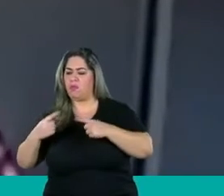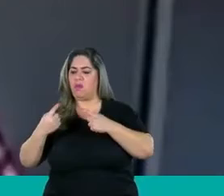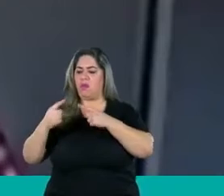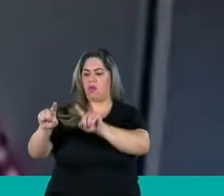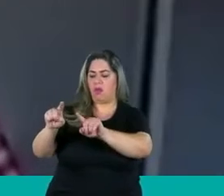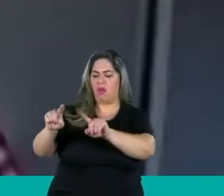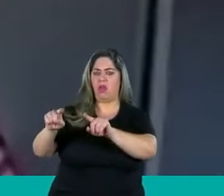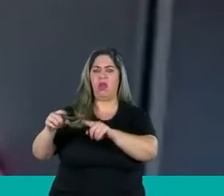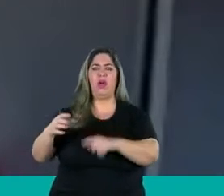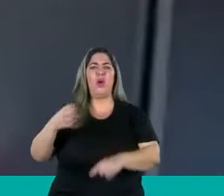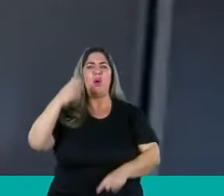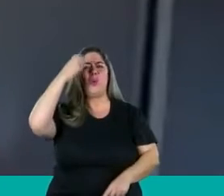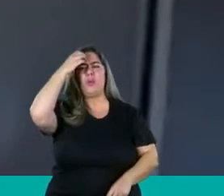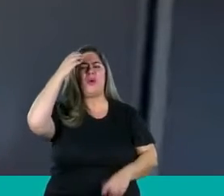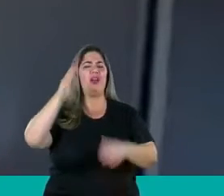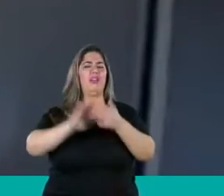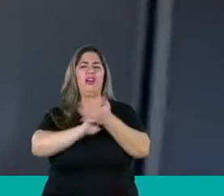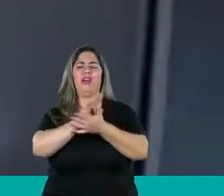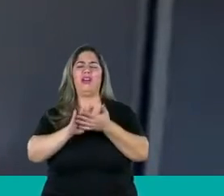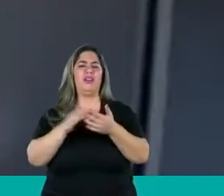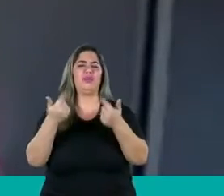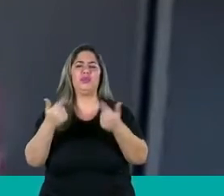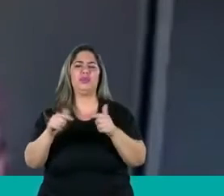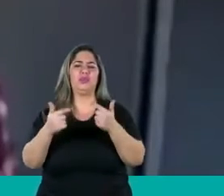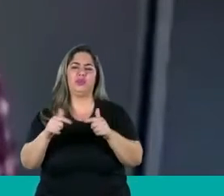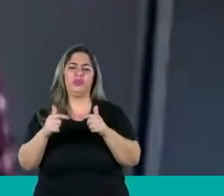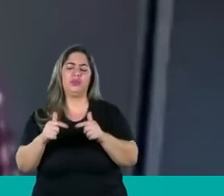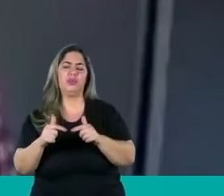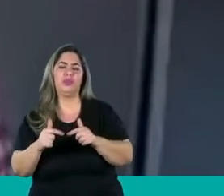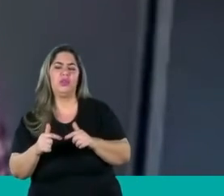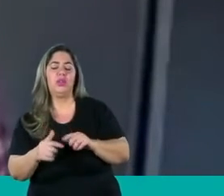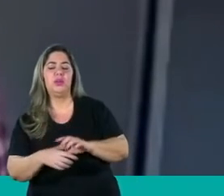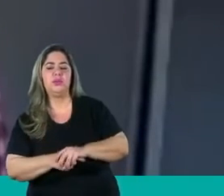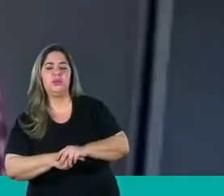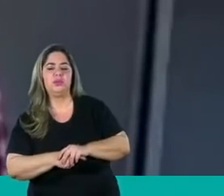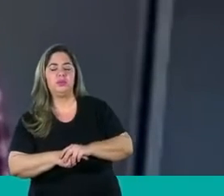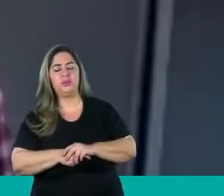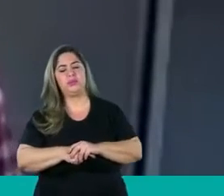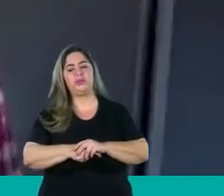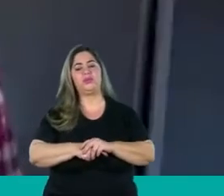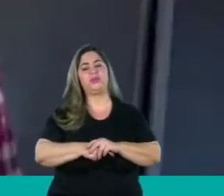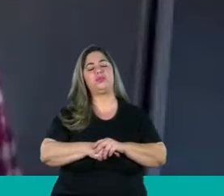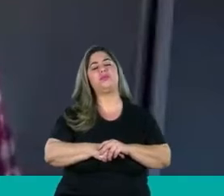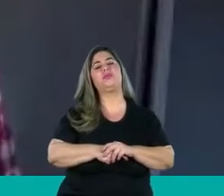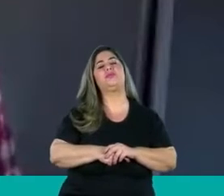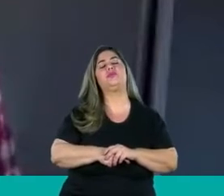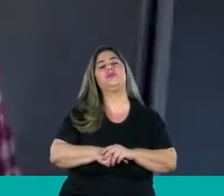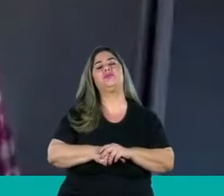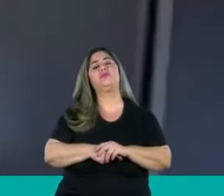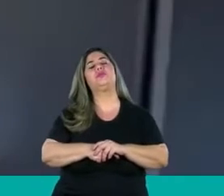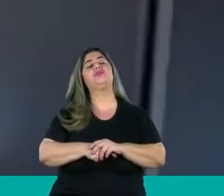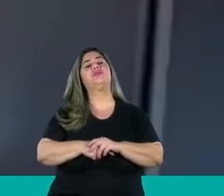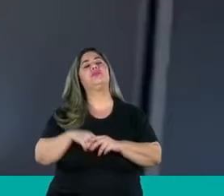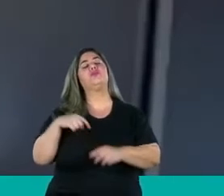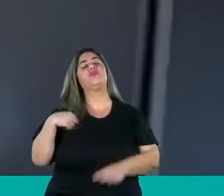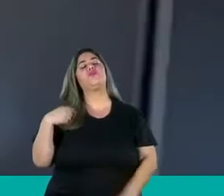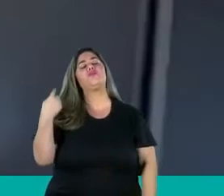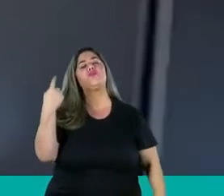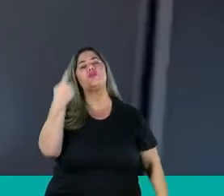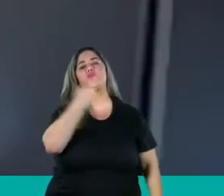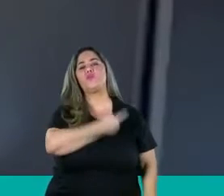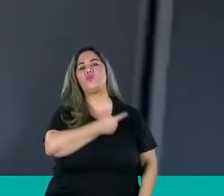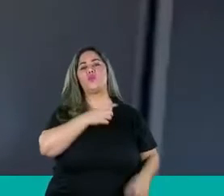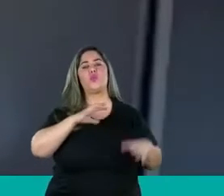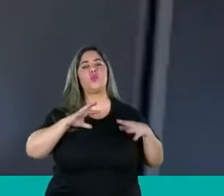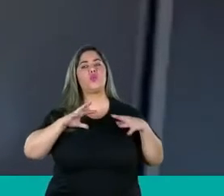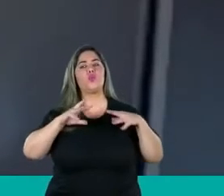existem culpados nem bodes expiatórios a serem queimados na praça pública. Direto ou indiretamente, nós somos todos,